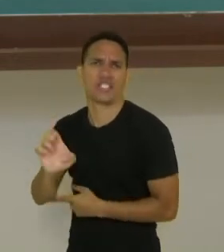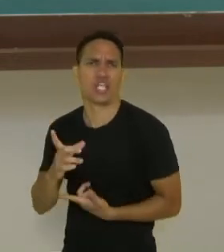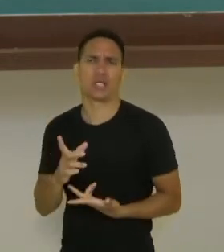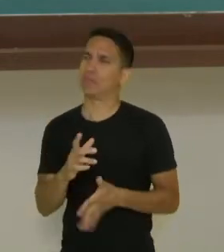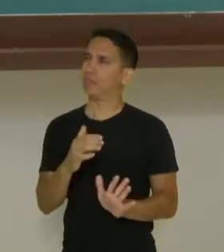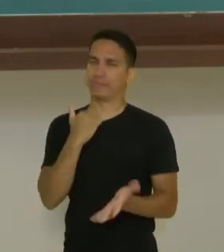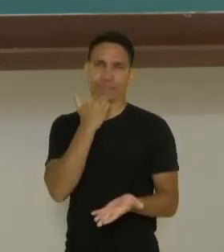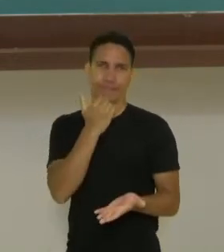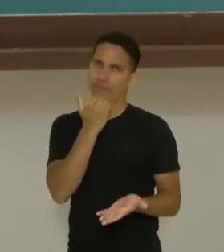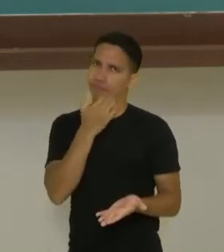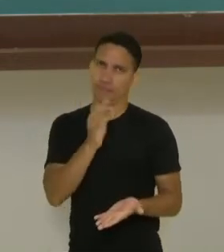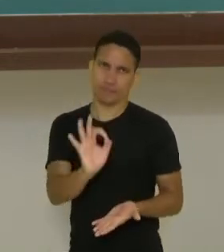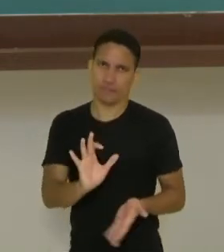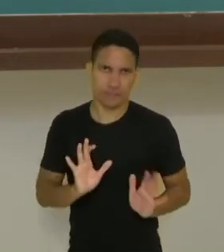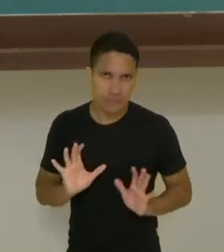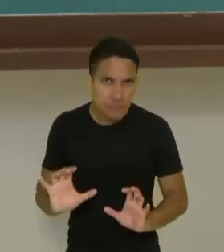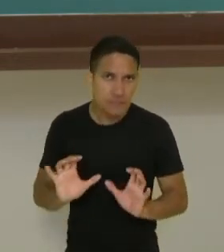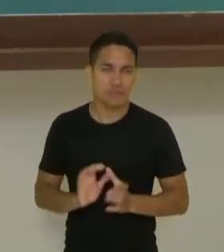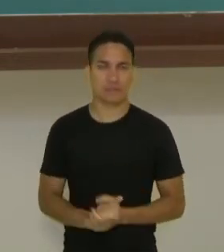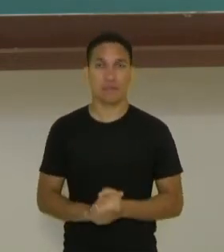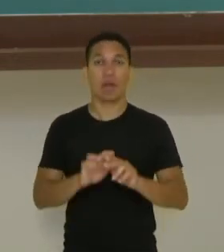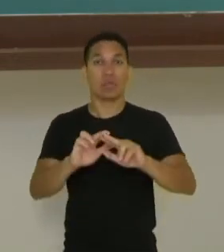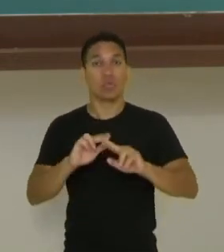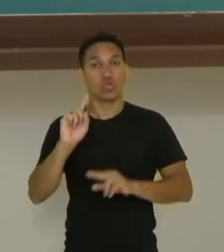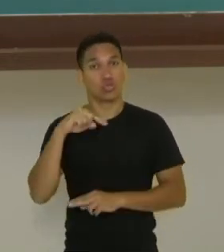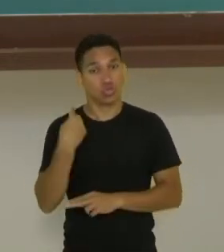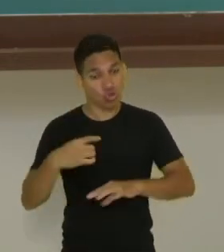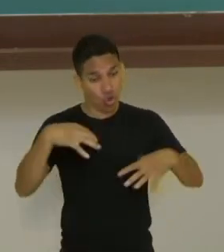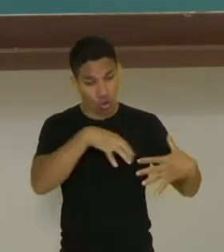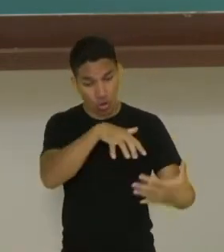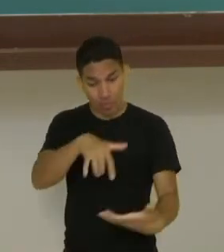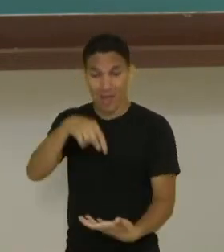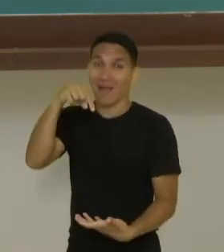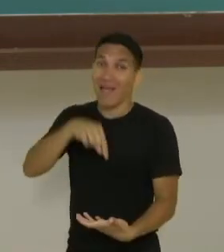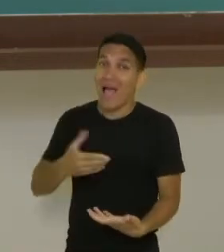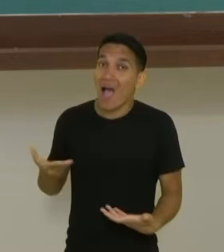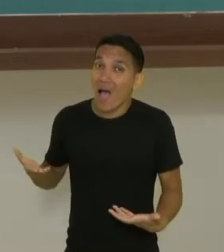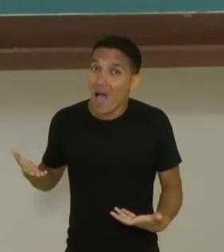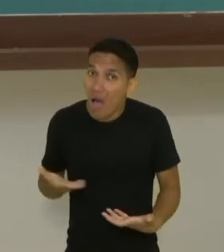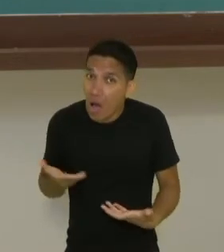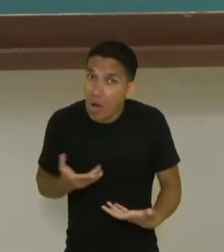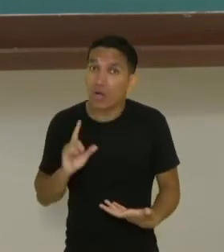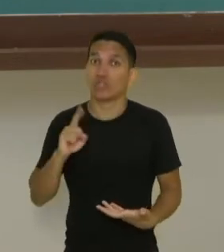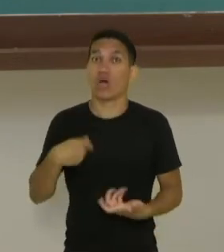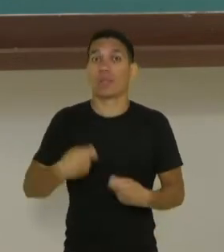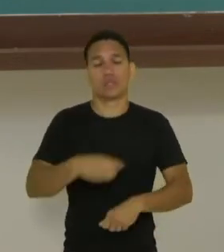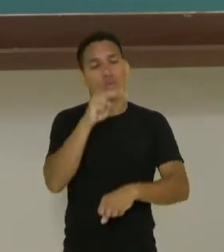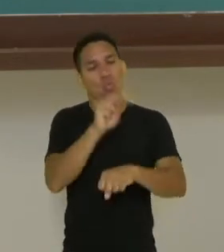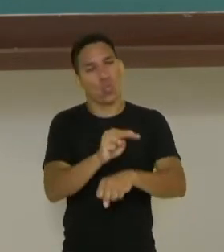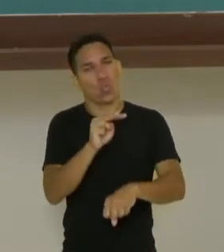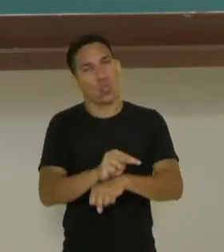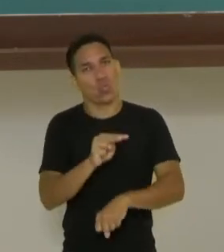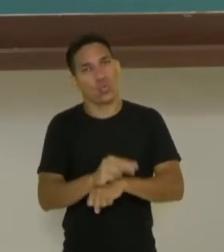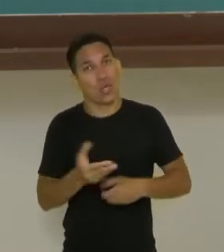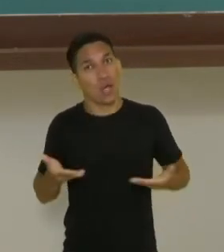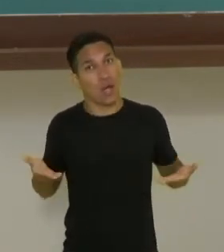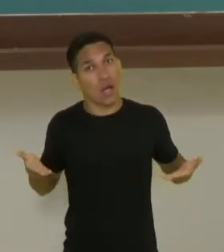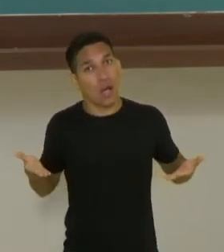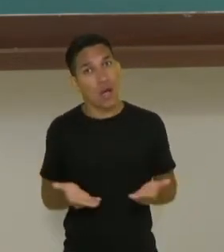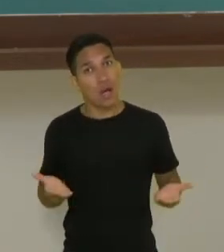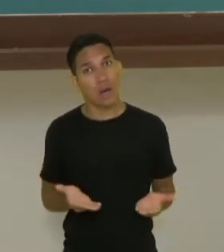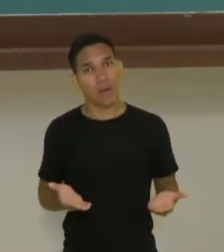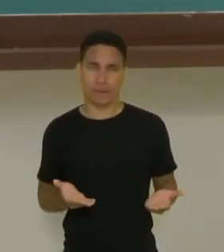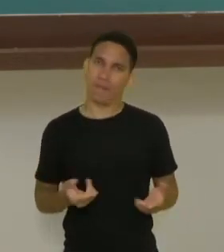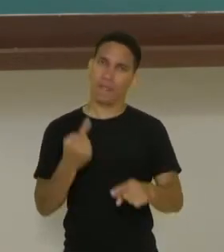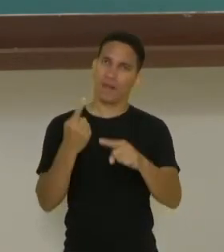não existe. Então, o nosso planeta é aqui, é agora, e a gente precisa cuidar dele agora. Porque